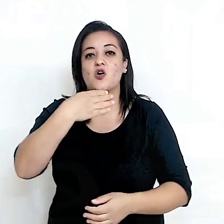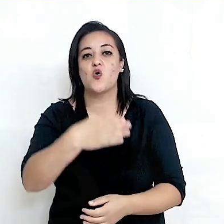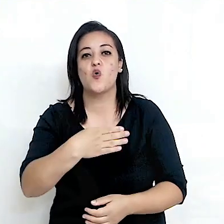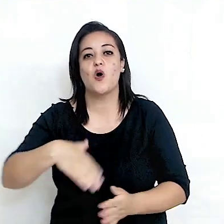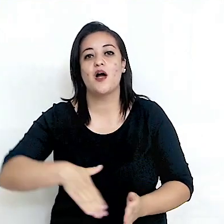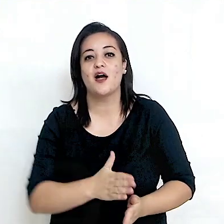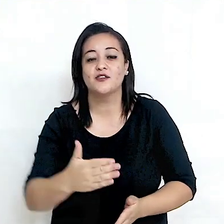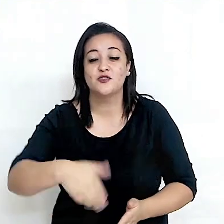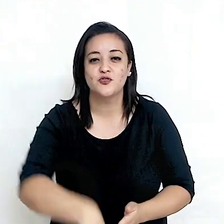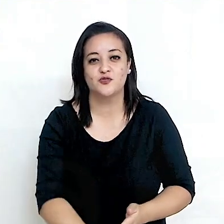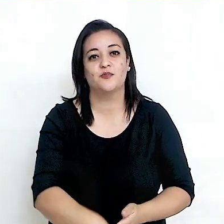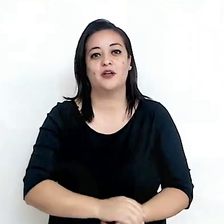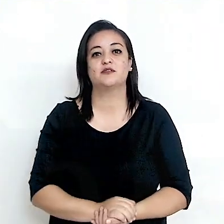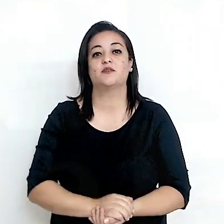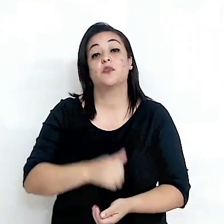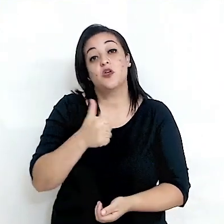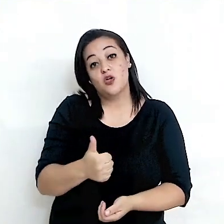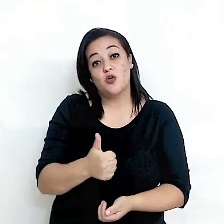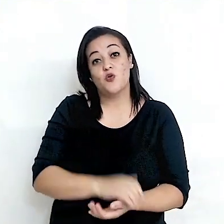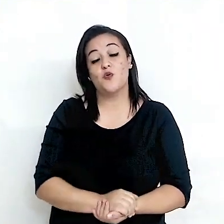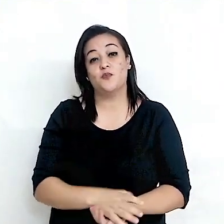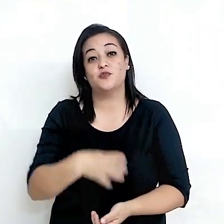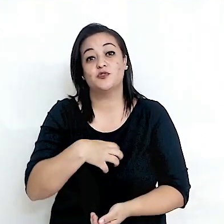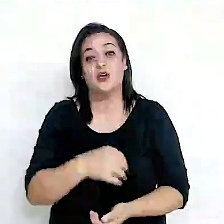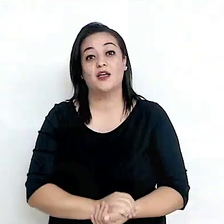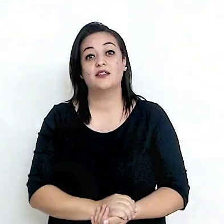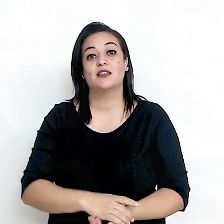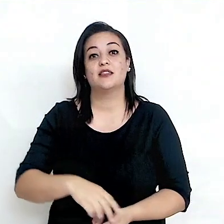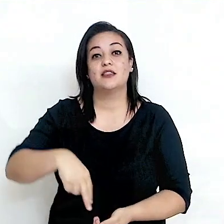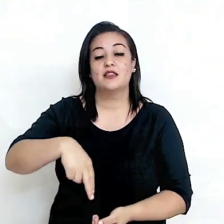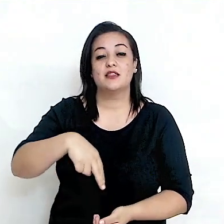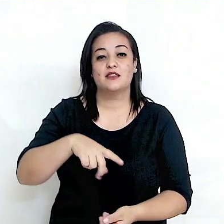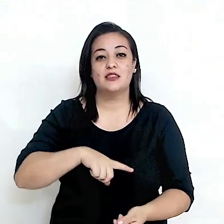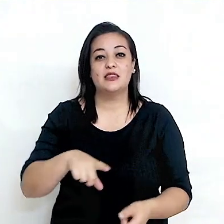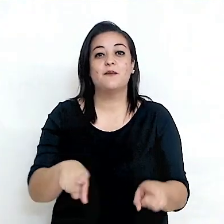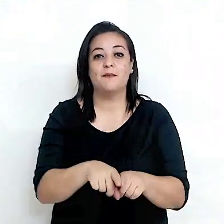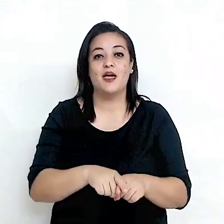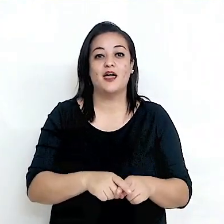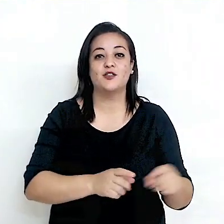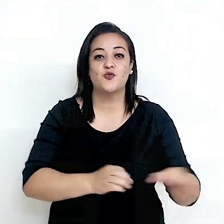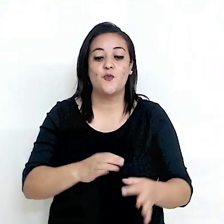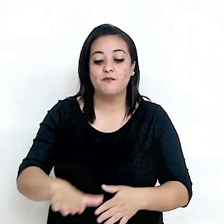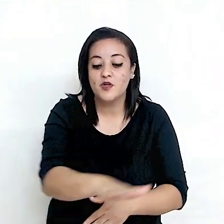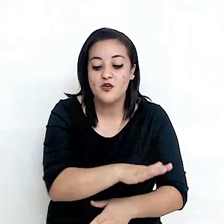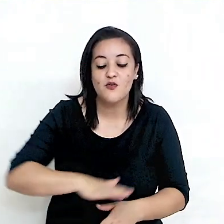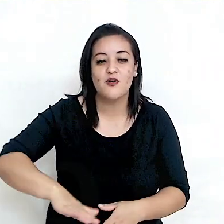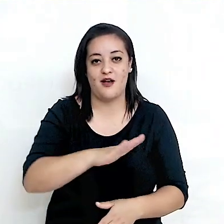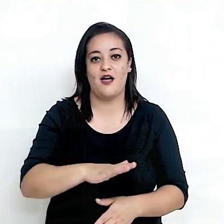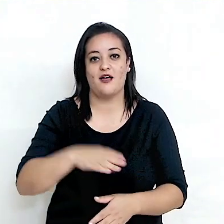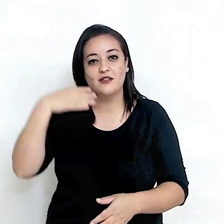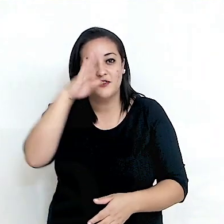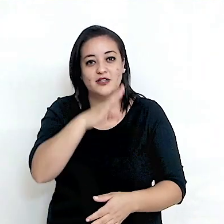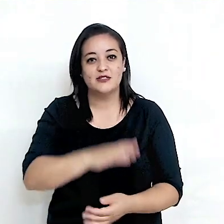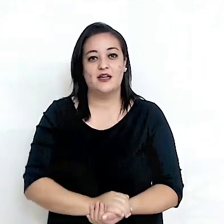convencionais e um submarino convencional de propulsão nuclear além do Estaleiro Naval de uma base e na visão do